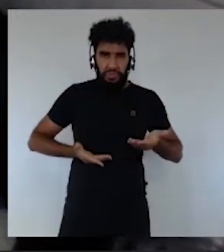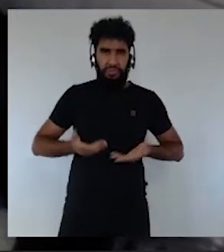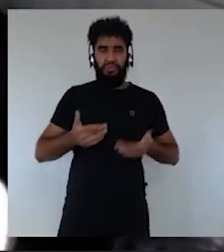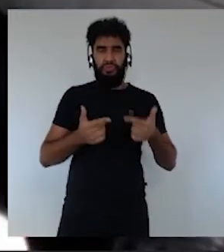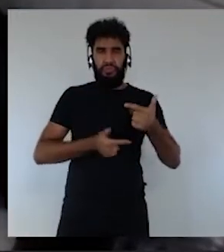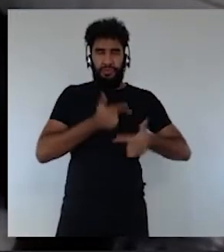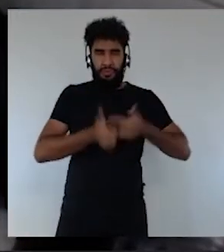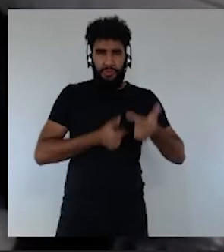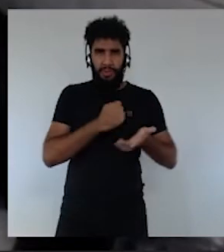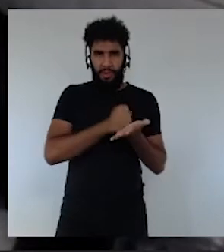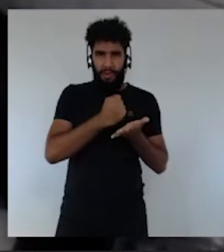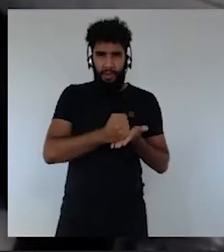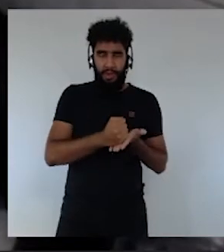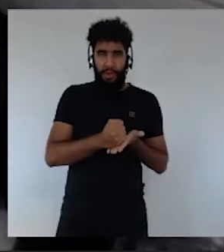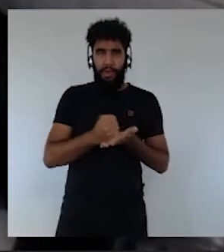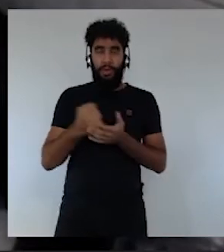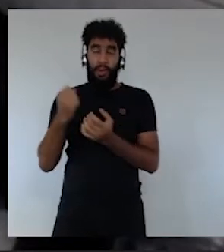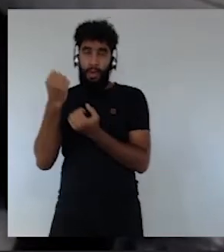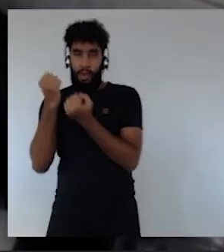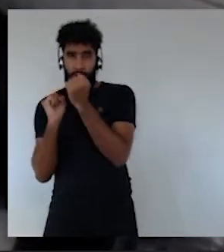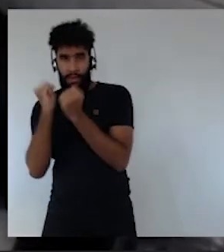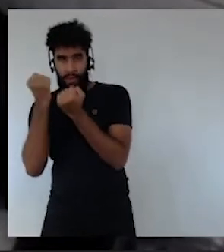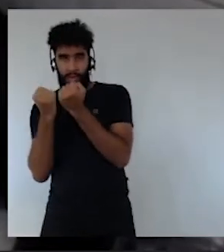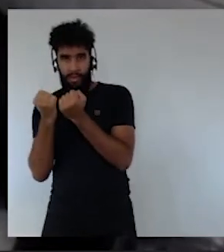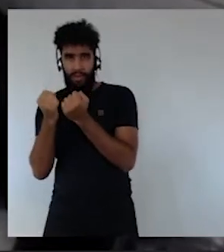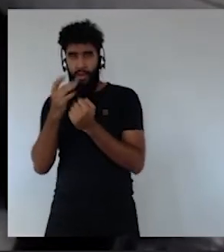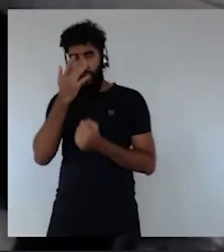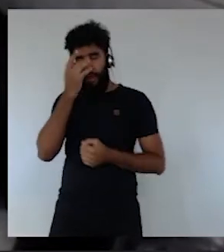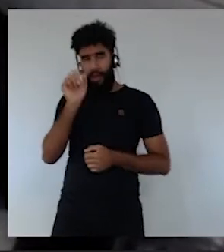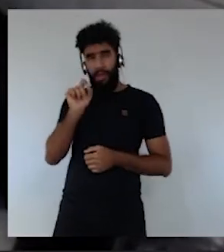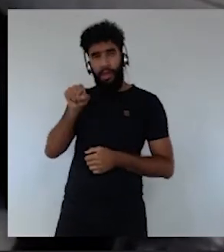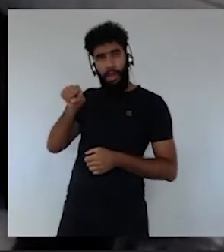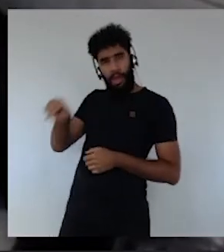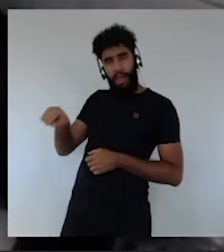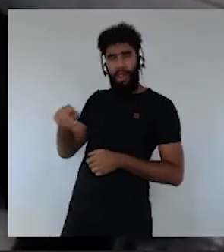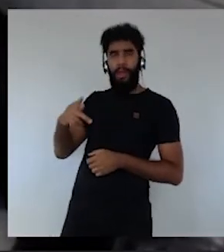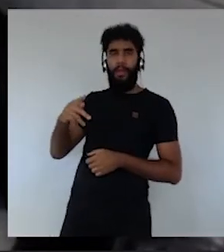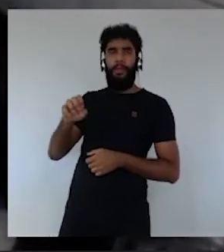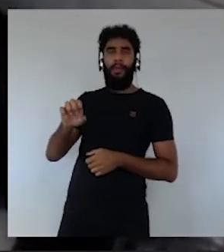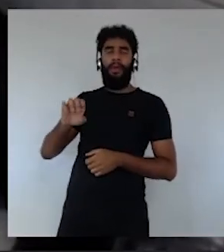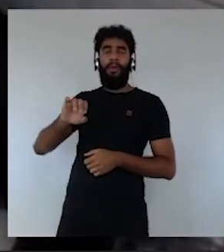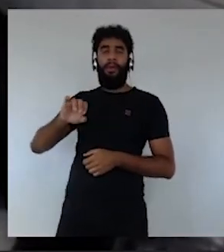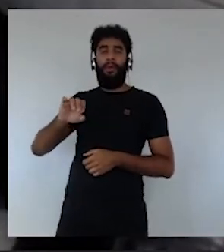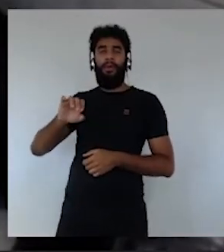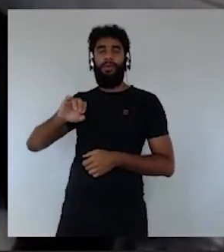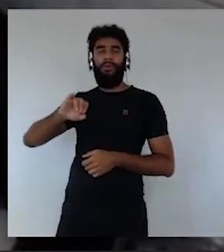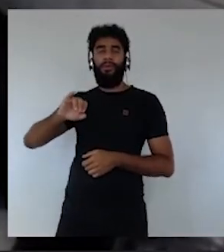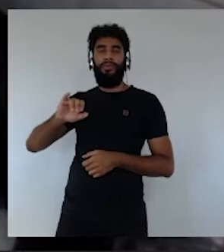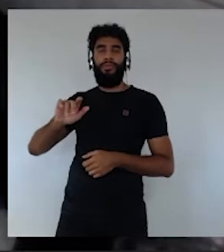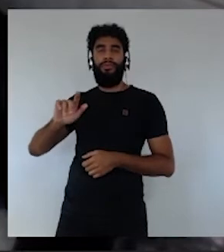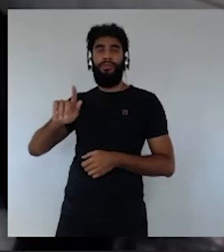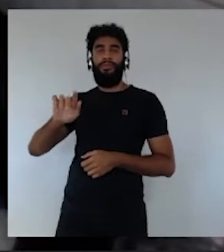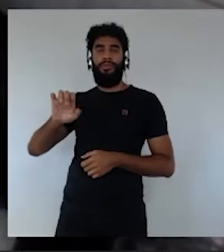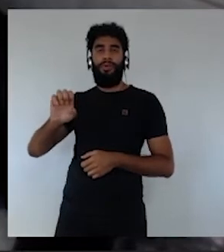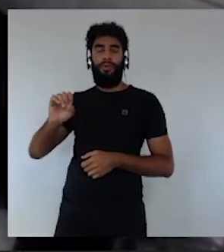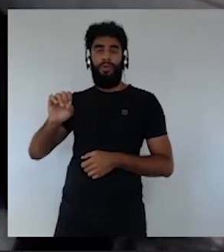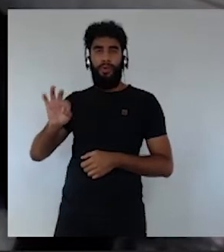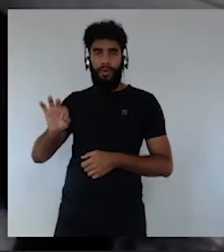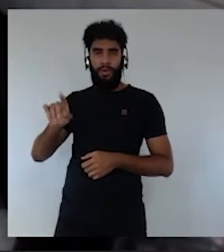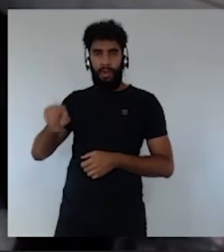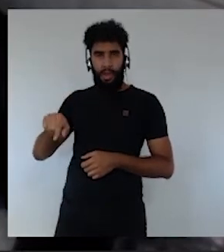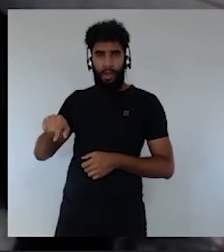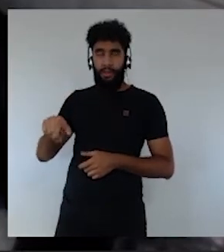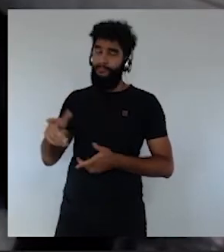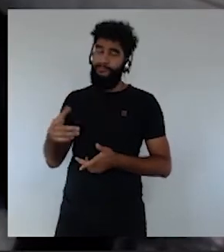produzidos, a indústria, é a Peugeot? Ele diz, não. O que é a Peugeot? E nós sabemos bem, desde o segundo período da faculdade, que é